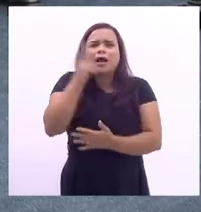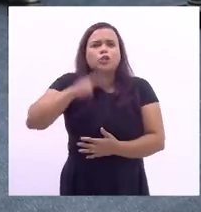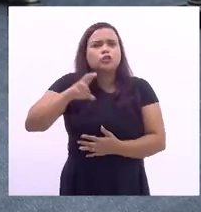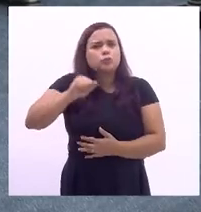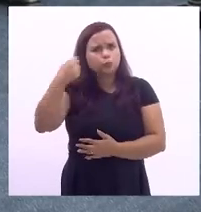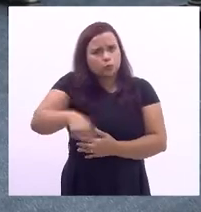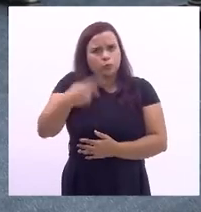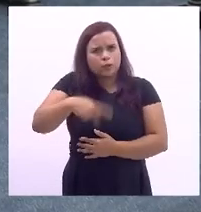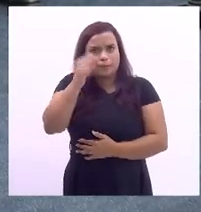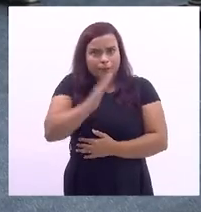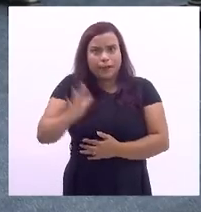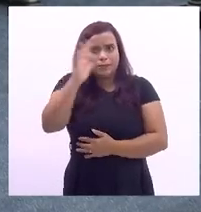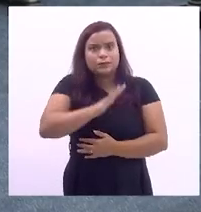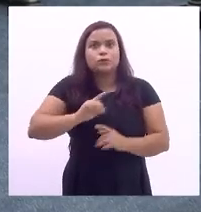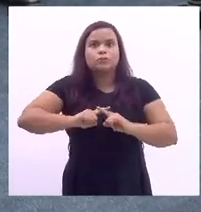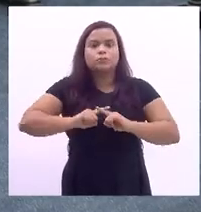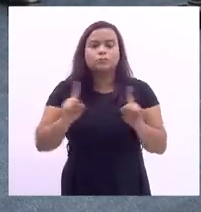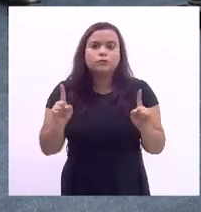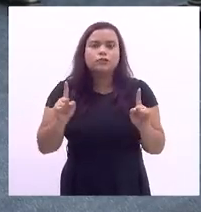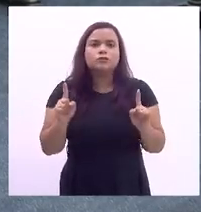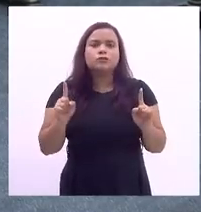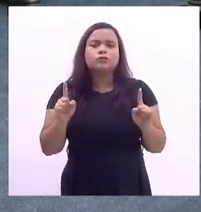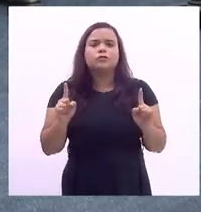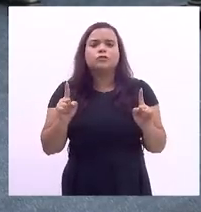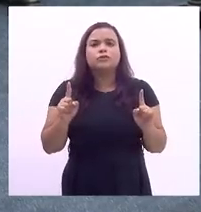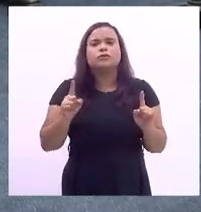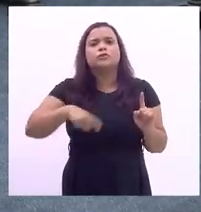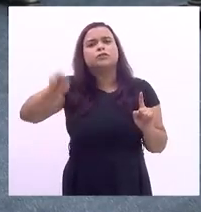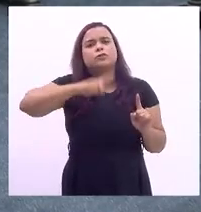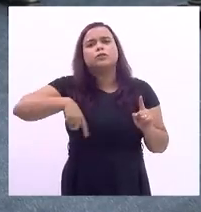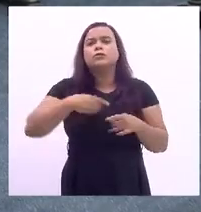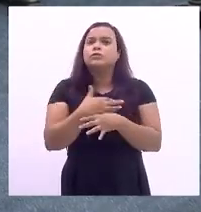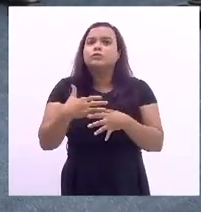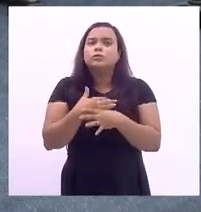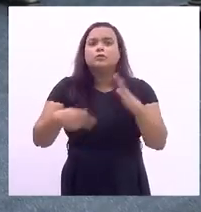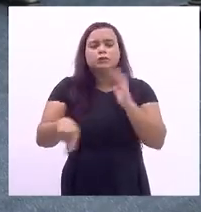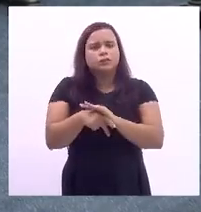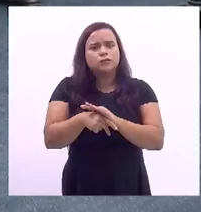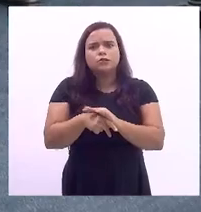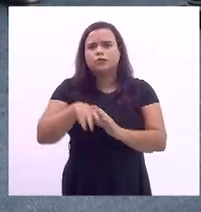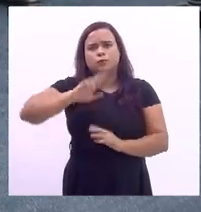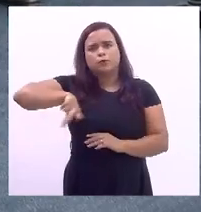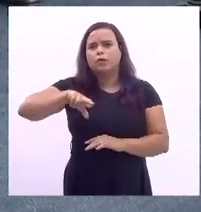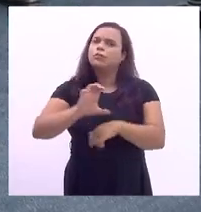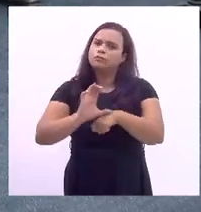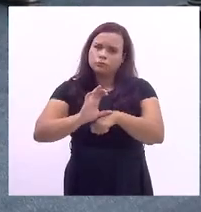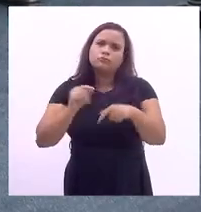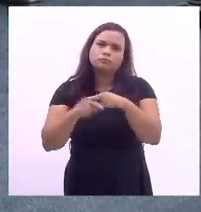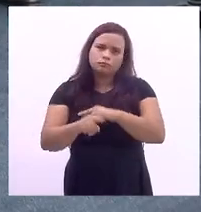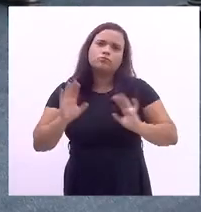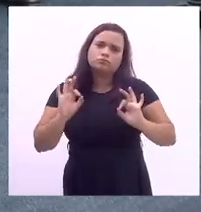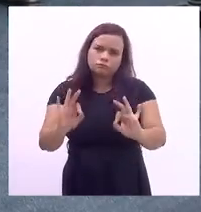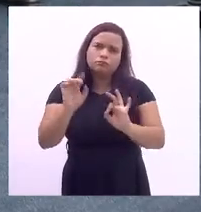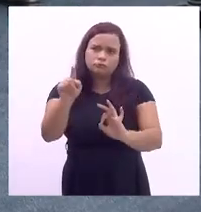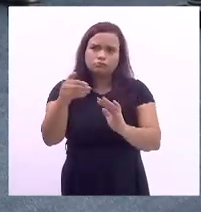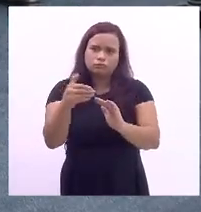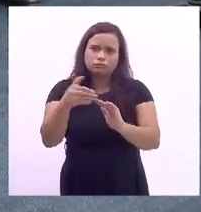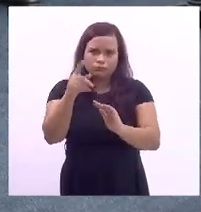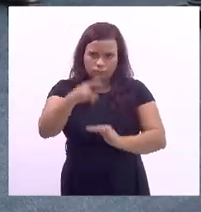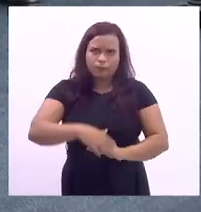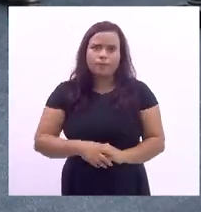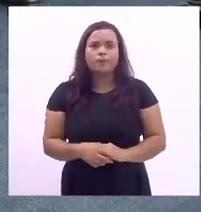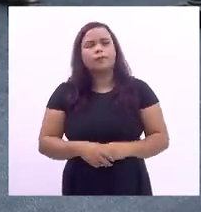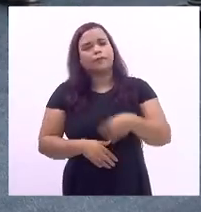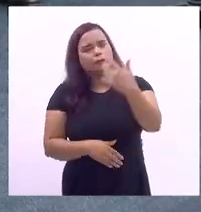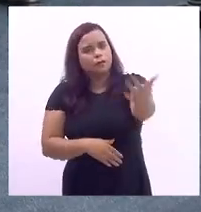mas a gente não tá tratando de Urbanismo só para deixar claro não é porque senão aí sim seria inconstitucional Nobre executável vossa